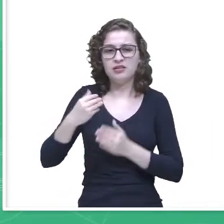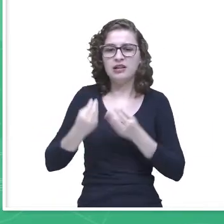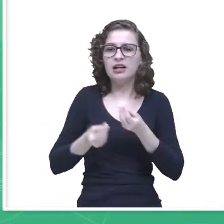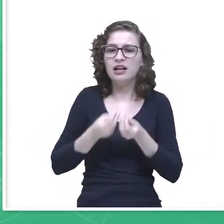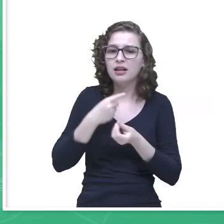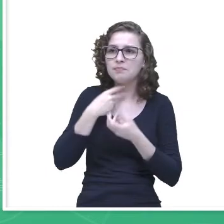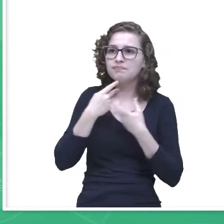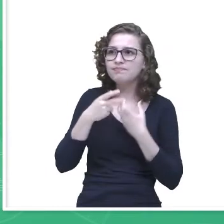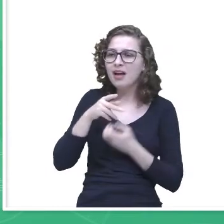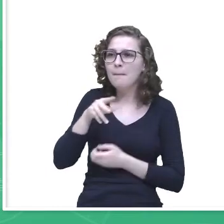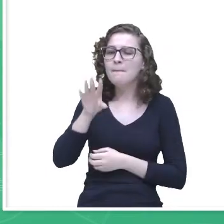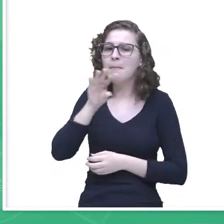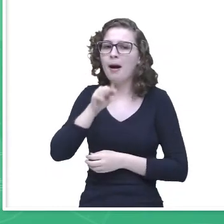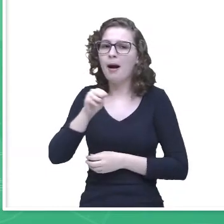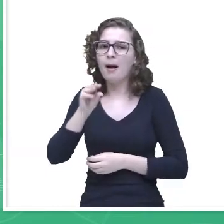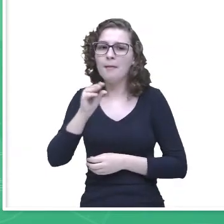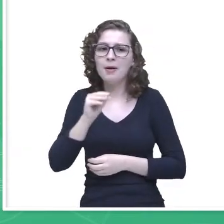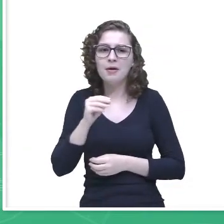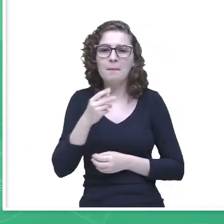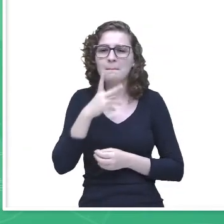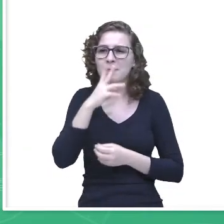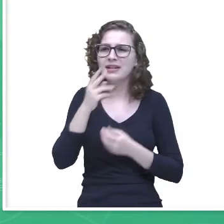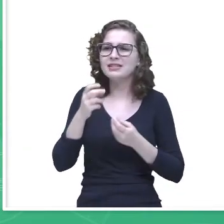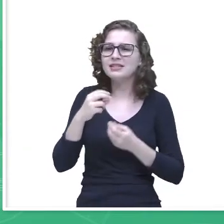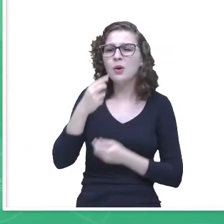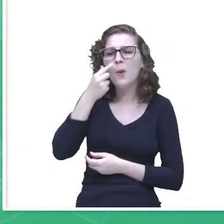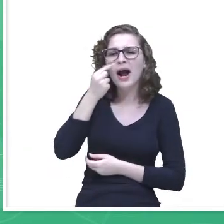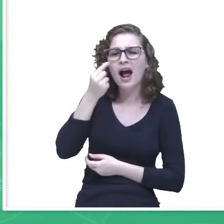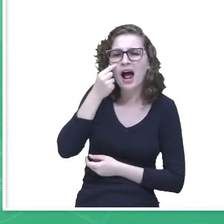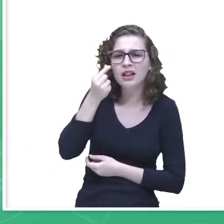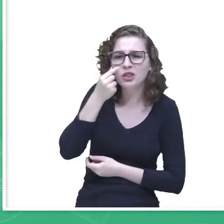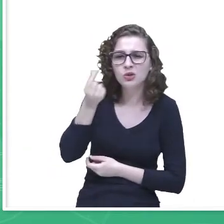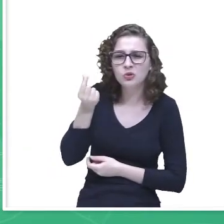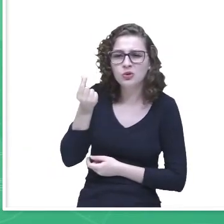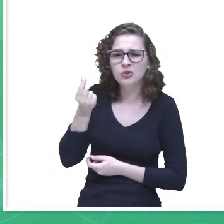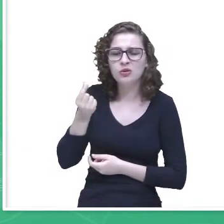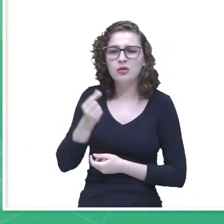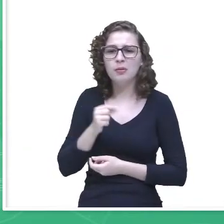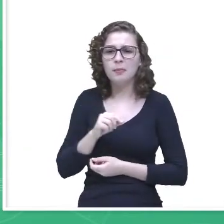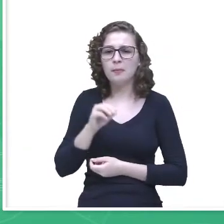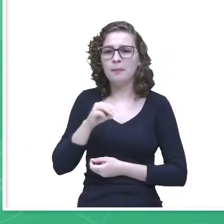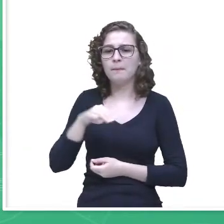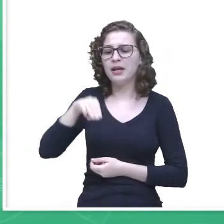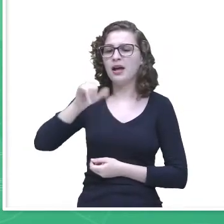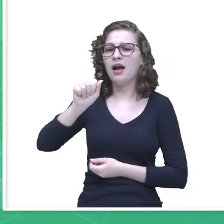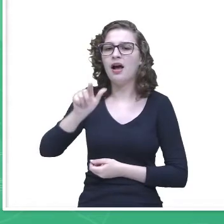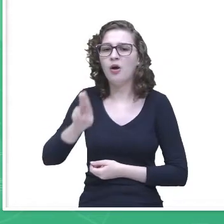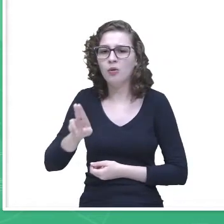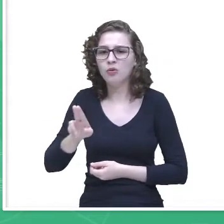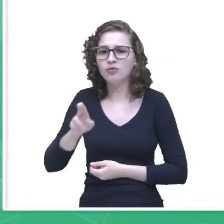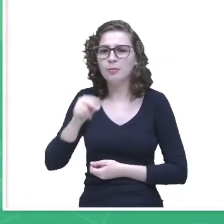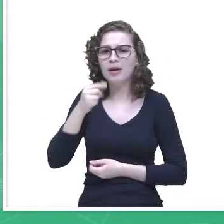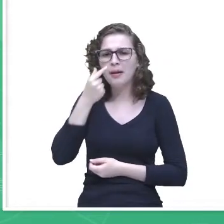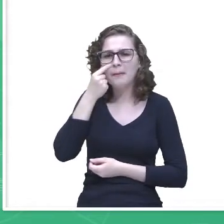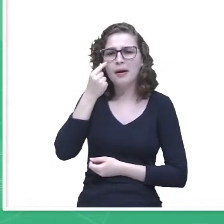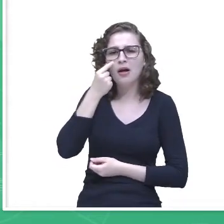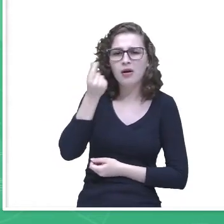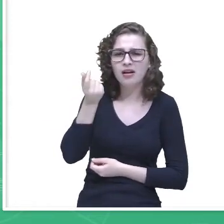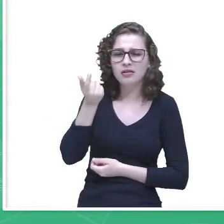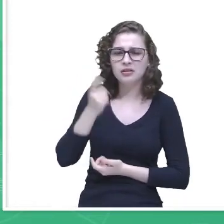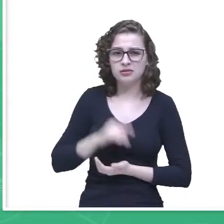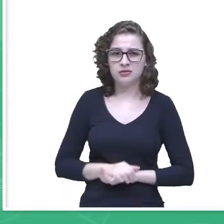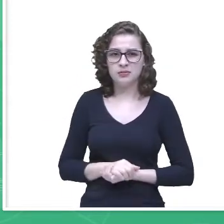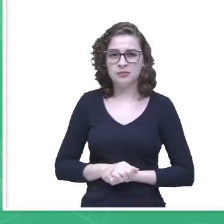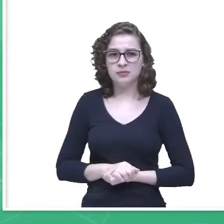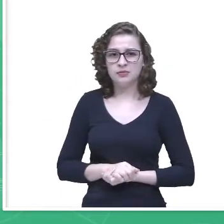não fala, mas ela dá um miado semelhante a um gato. Por isso que o nome é miado de gato. Beleza? Vamos para o